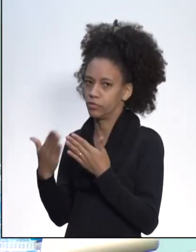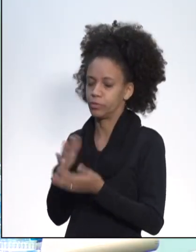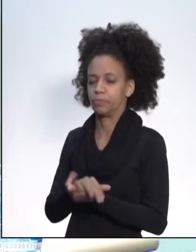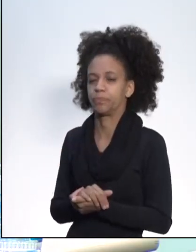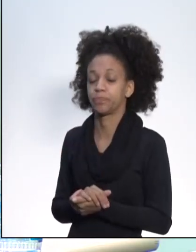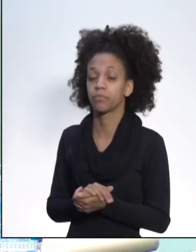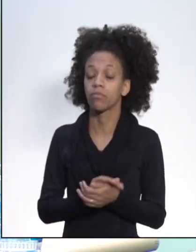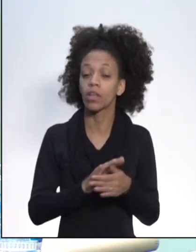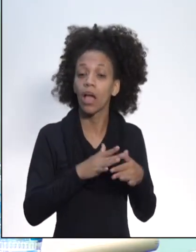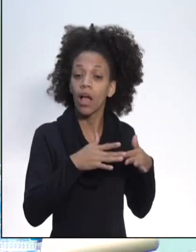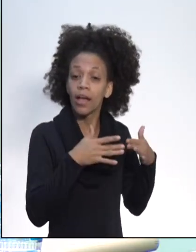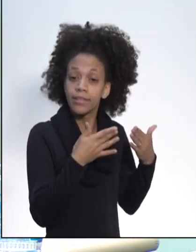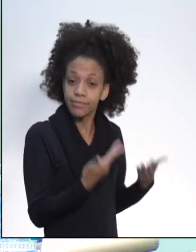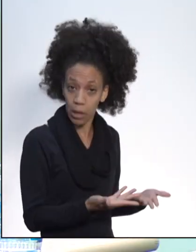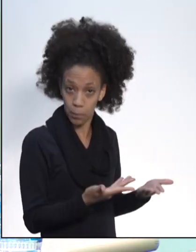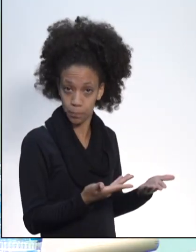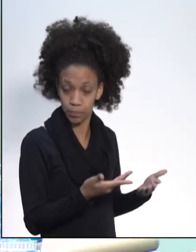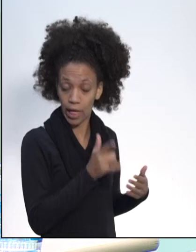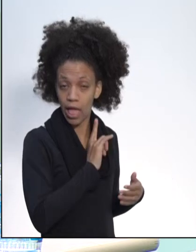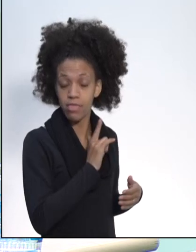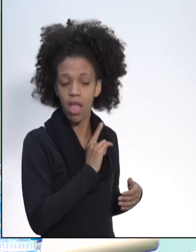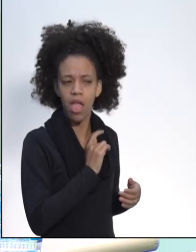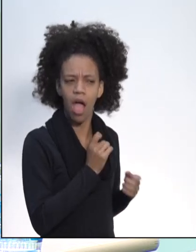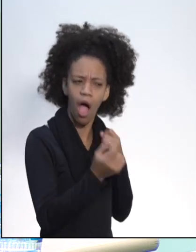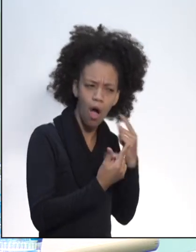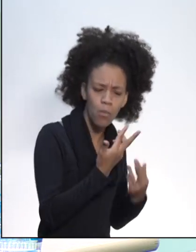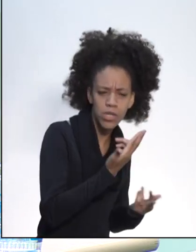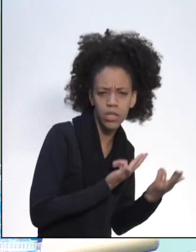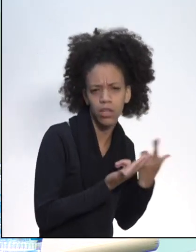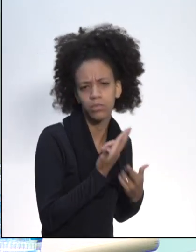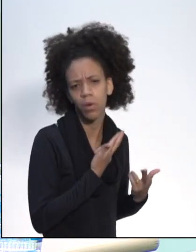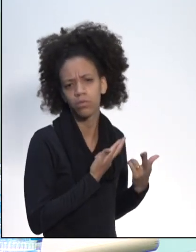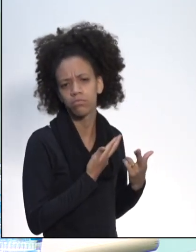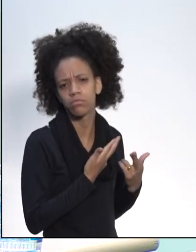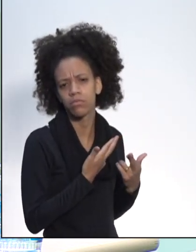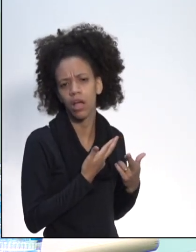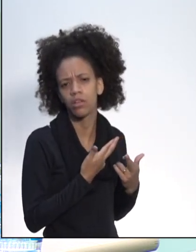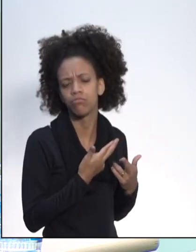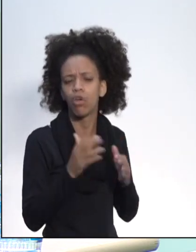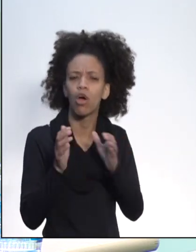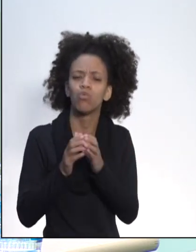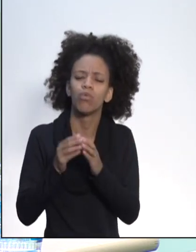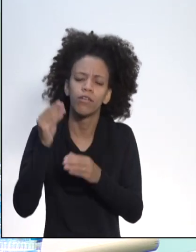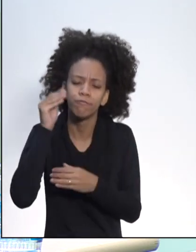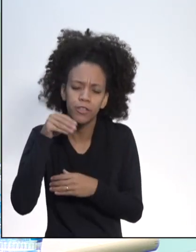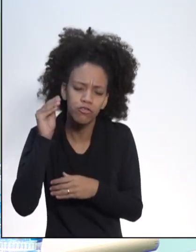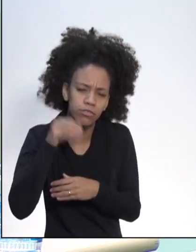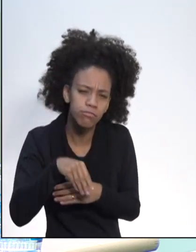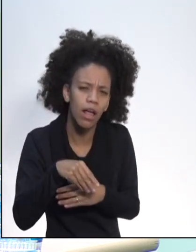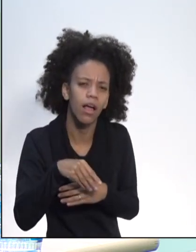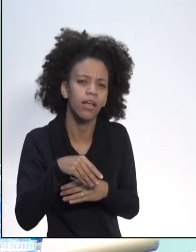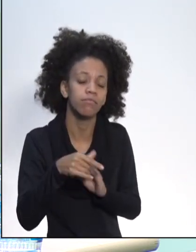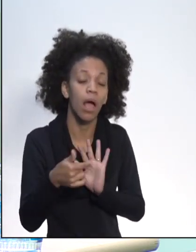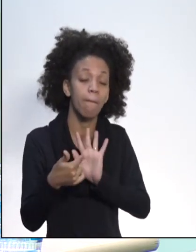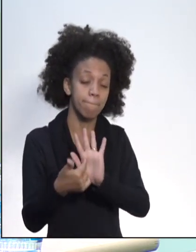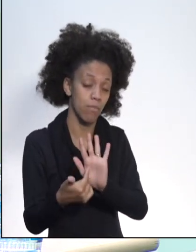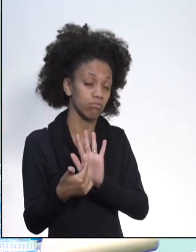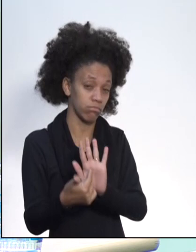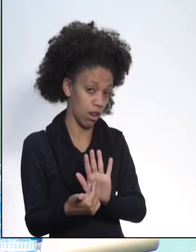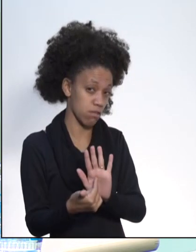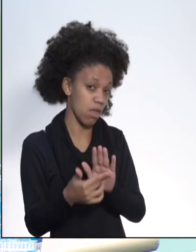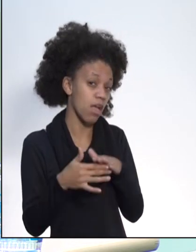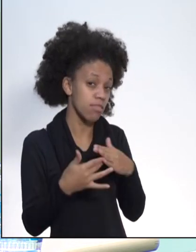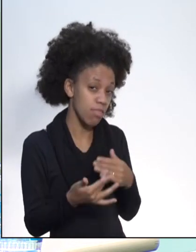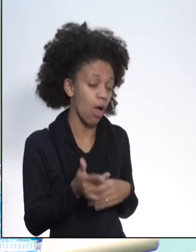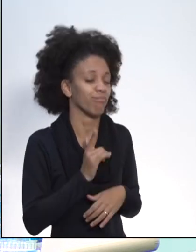Bom, nós temos aqui algumas respostas de alguns pontos de fragilidade que estão sendo apontados. Então,